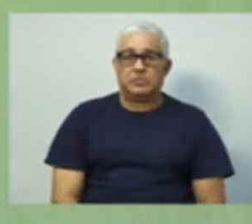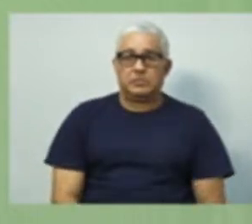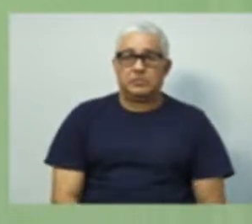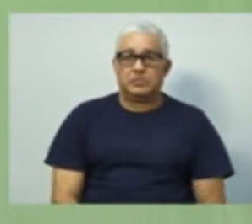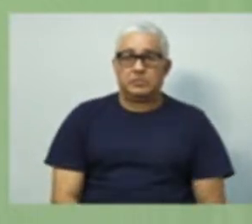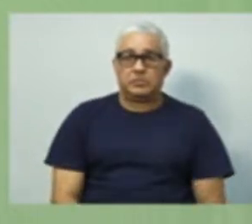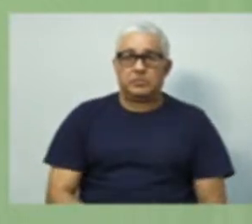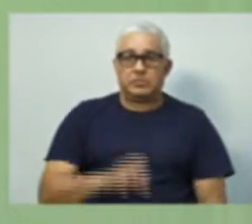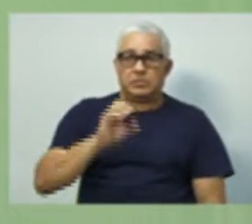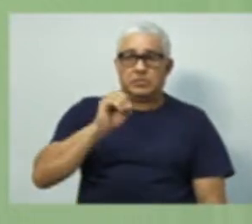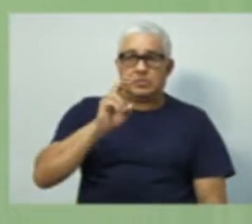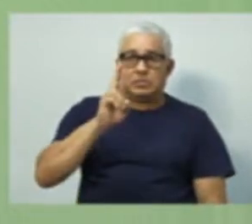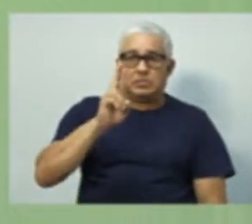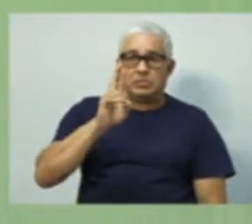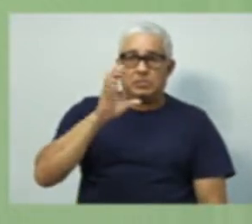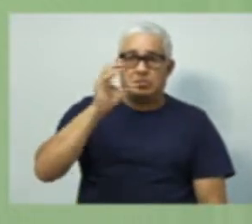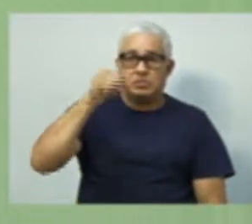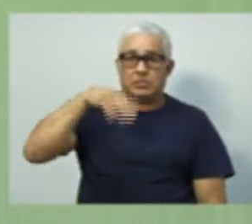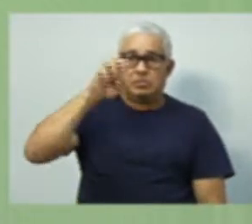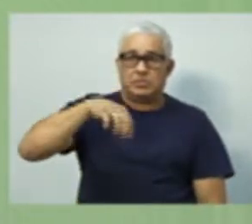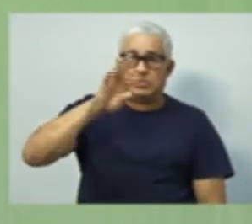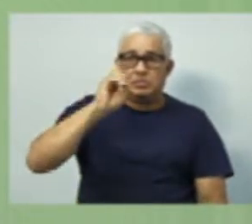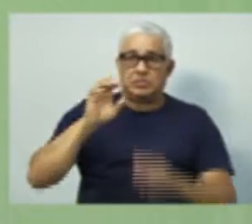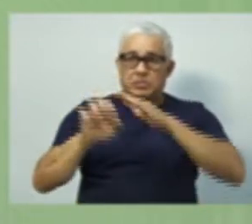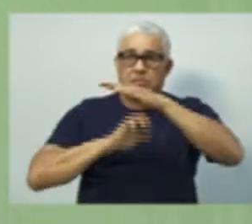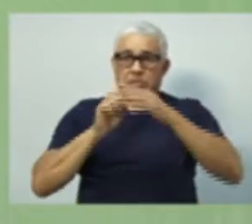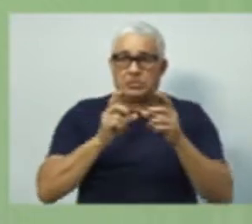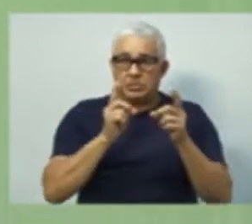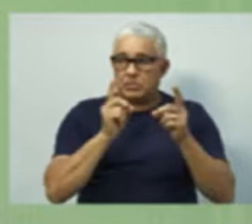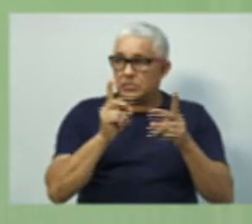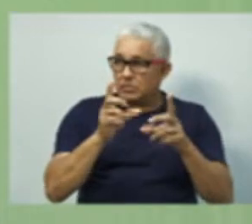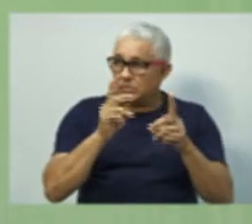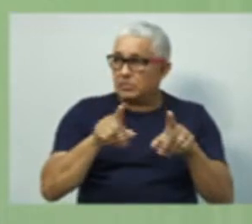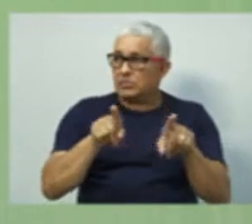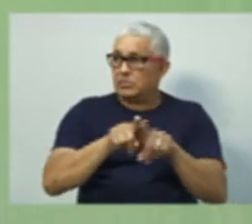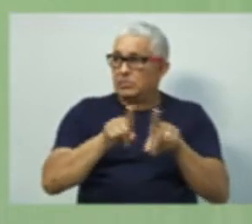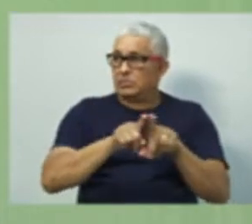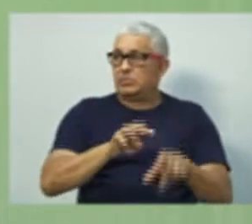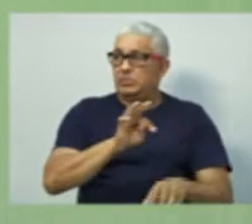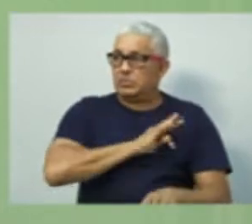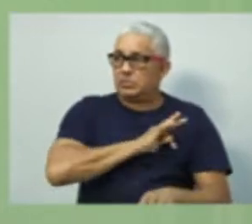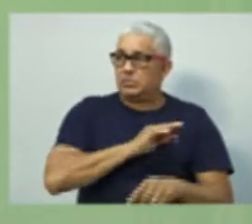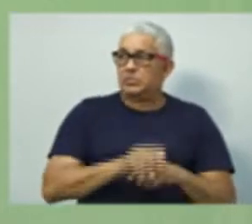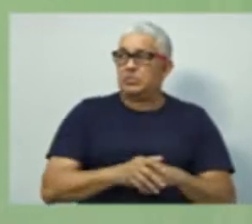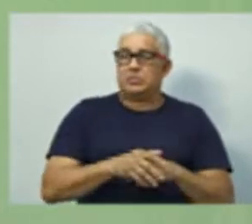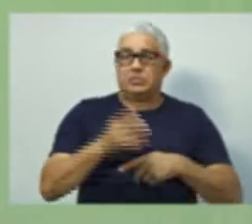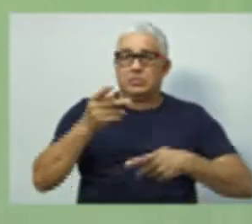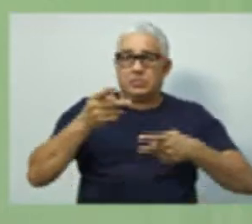básico de orçamento empresarial, vendas, técnicas de projeção.